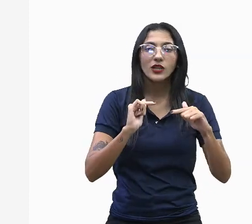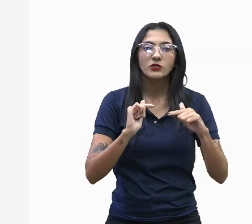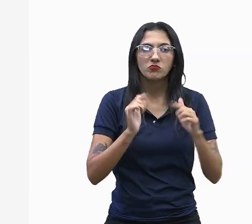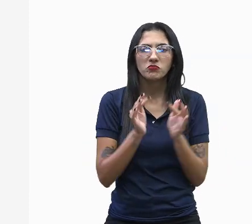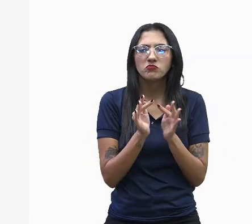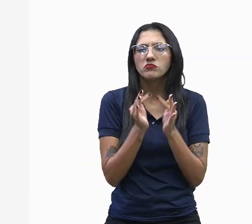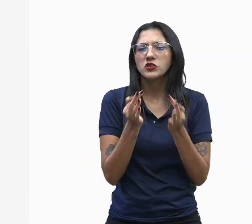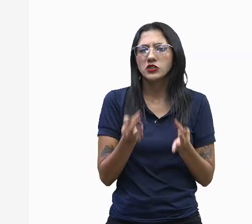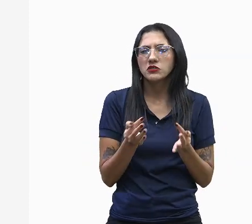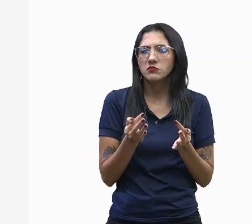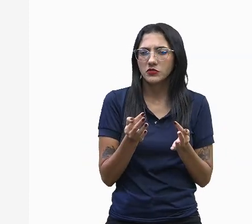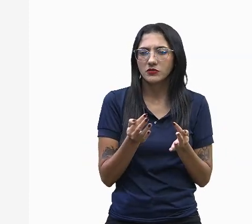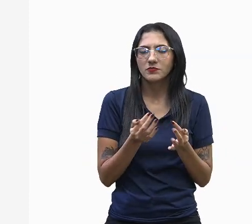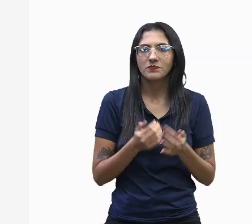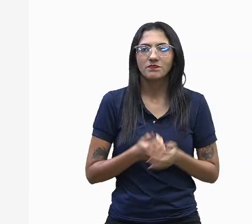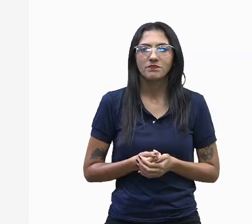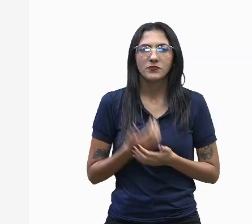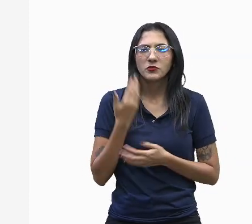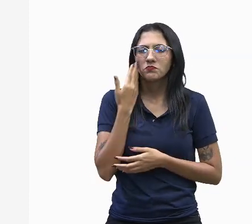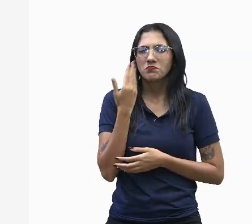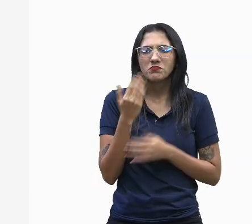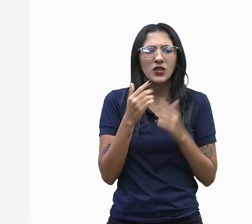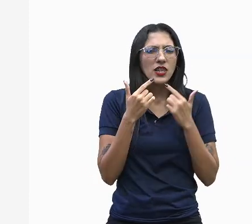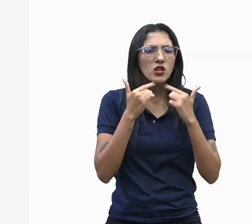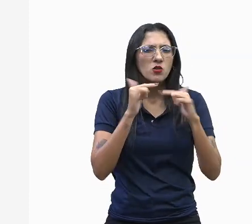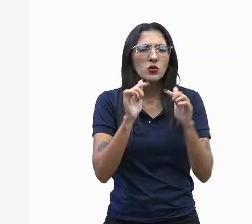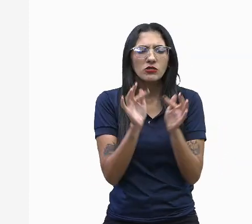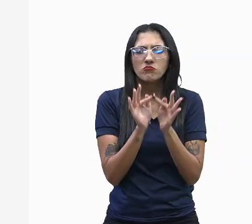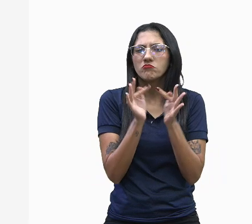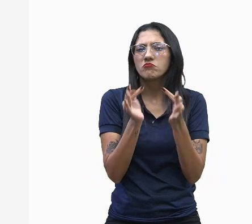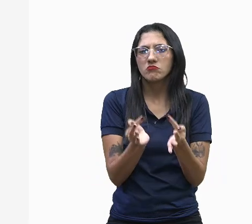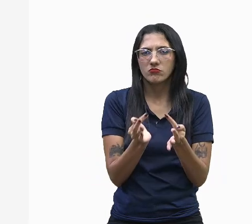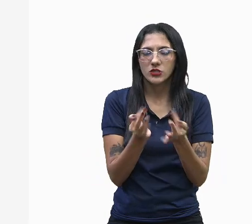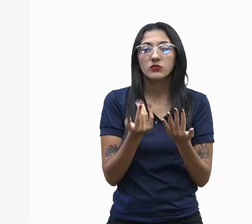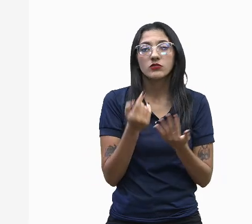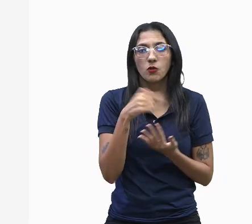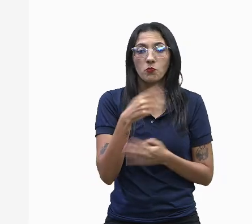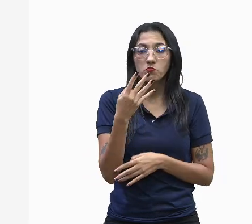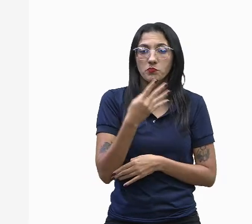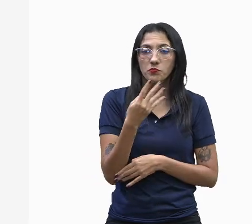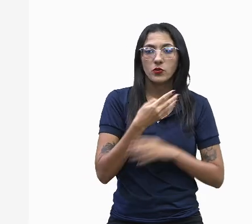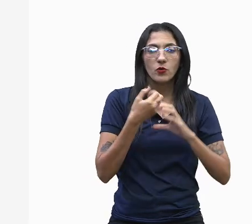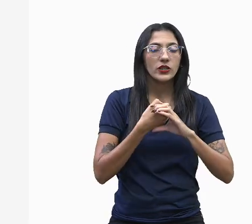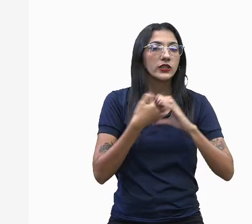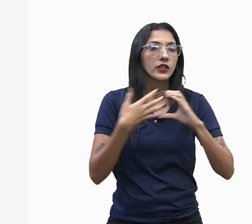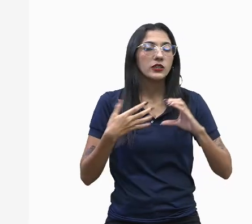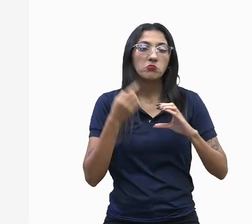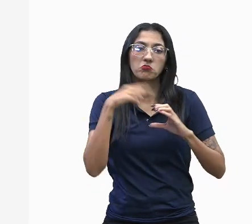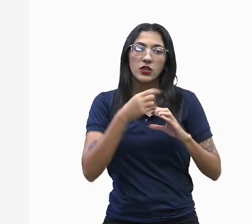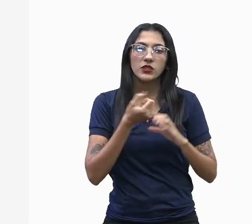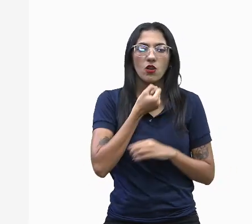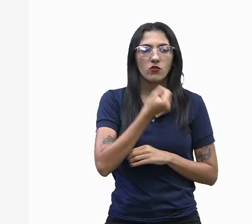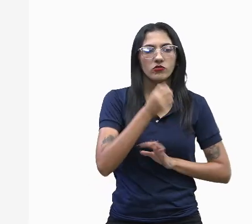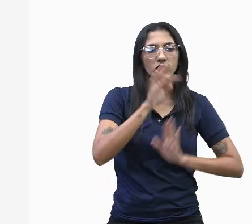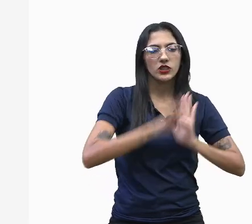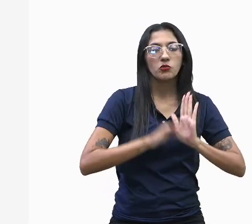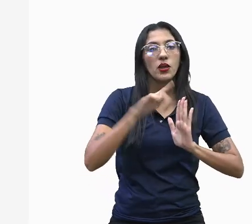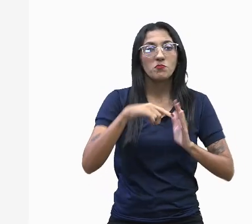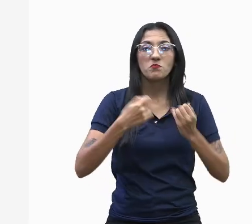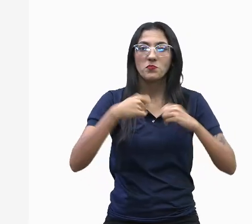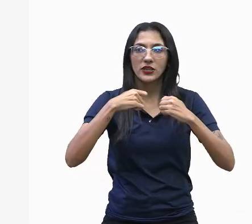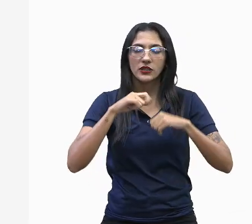acessível, a linguagem é simples. Então, o texto jornalístico, ele vai atender